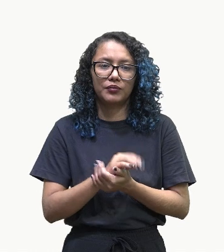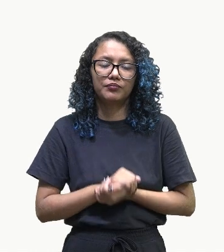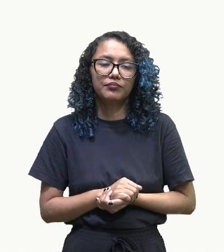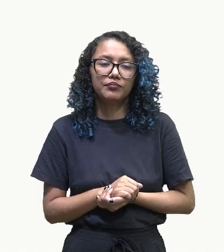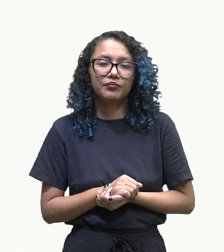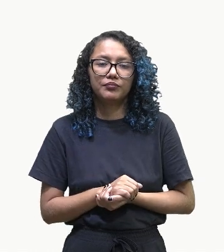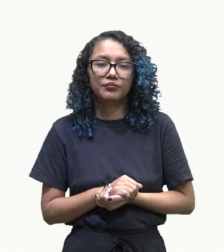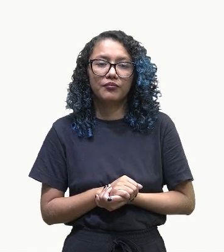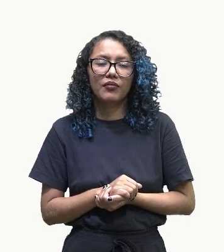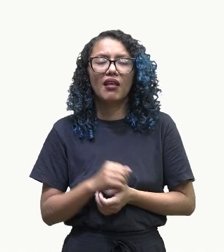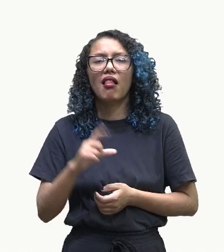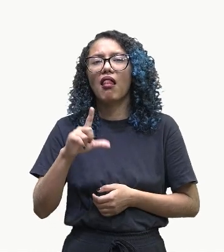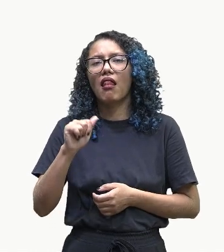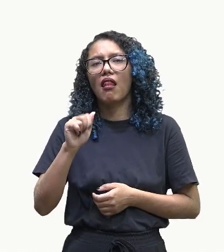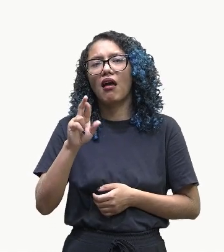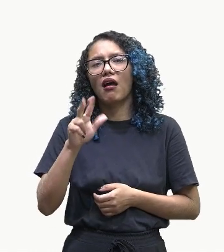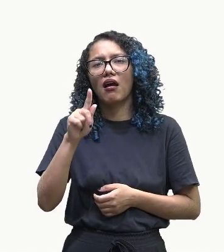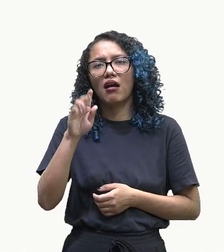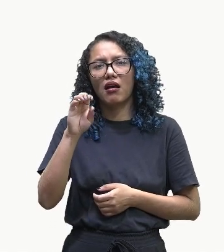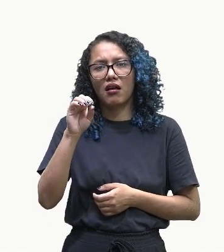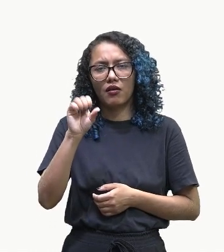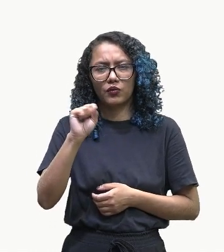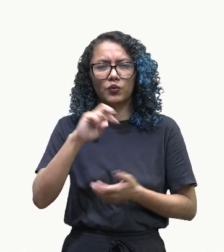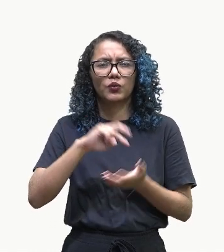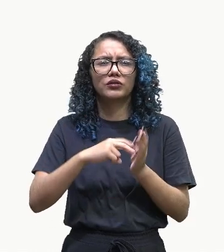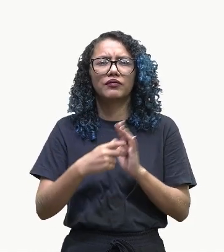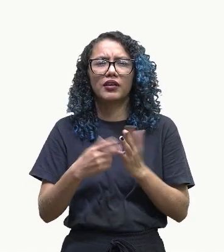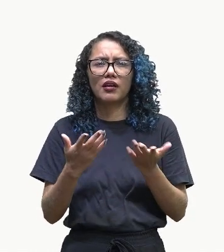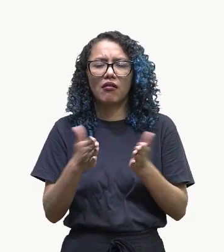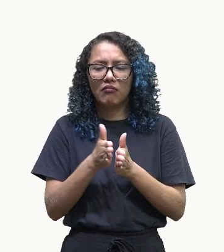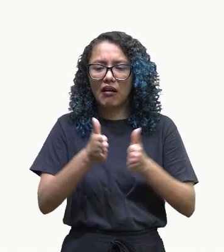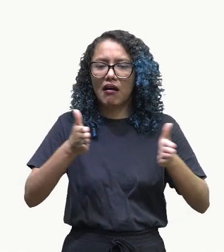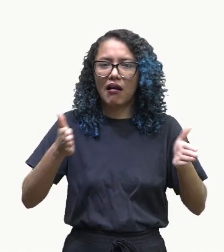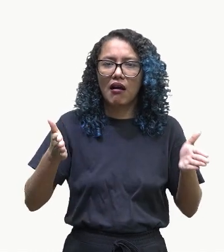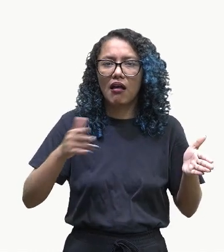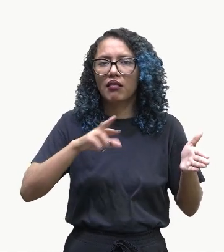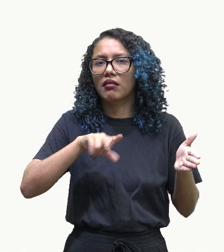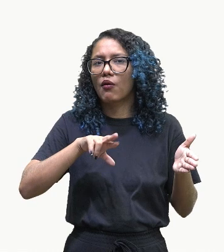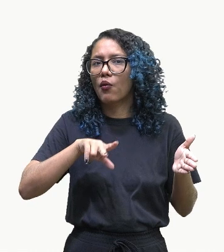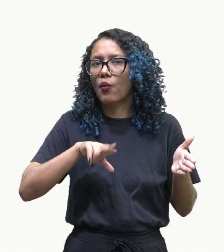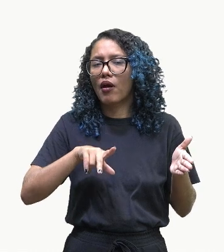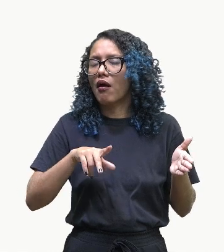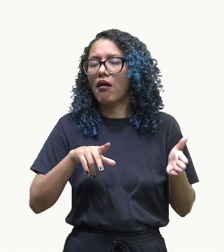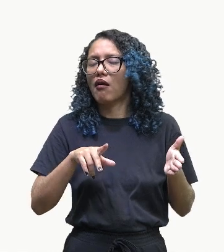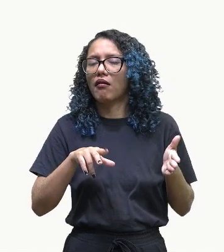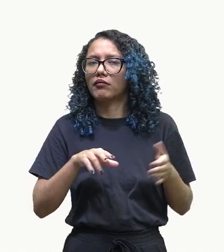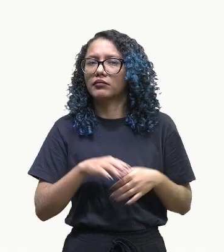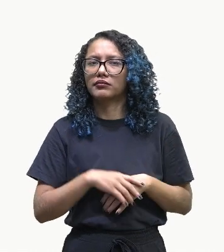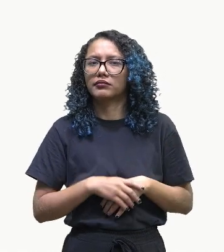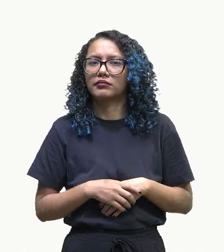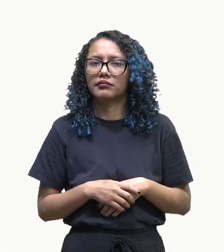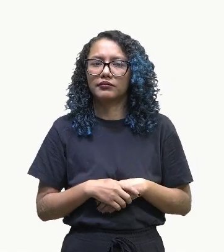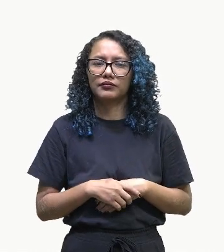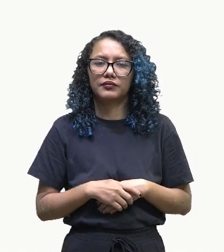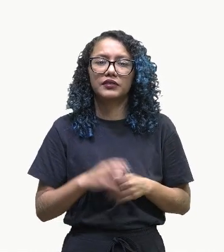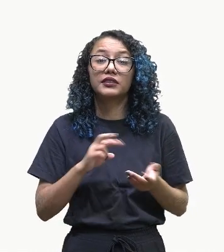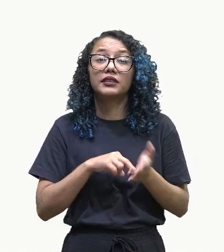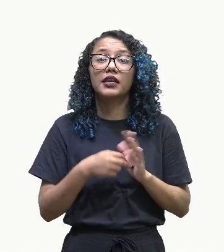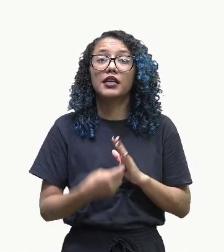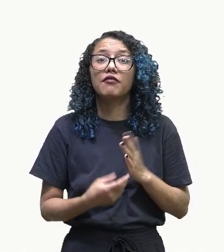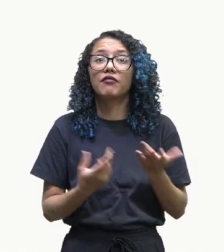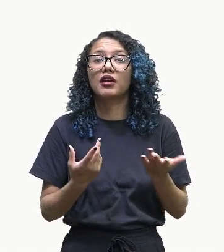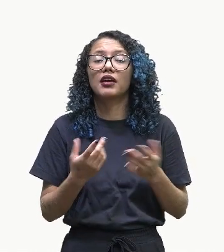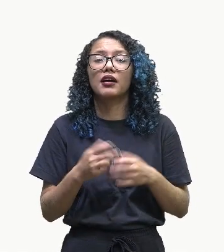Então, largos não é nada que seja largo, né, aí de comprimento. A gente está falando de